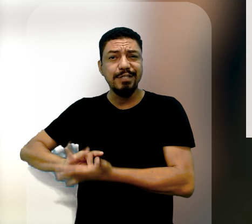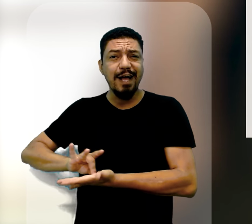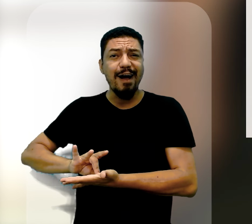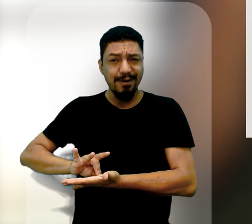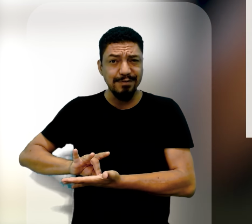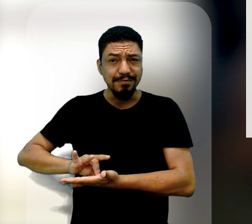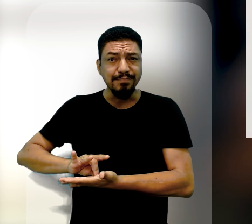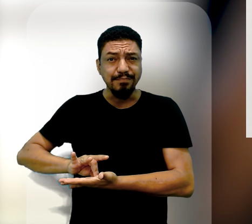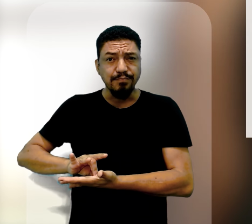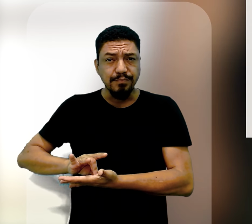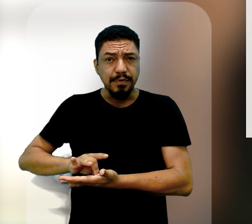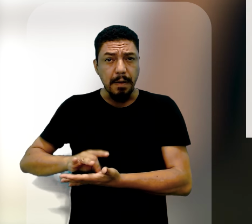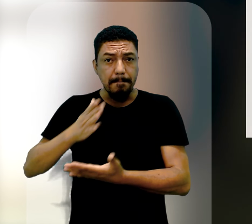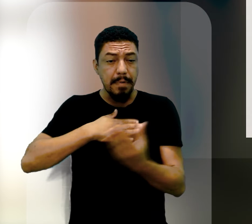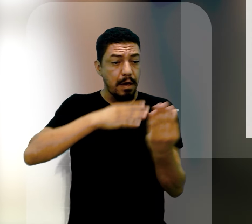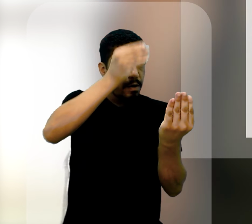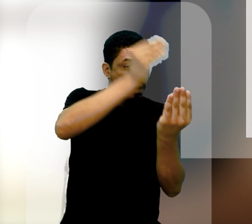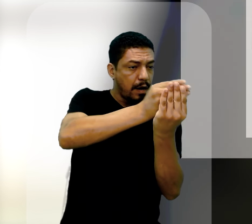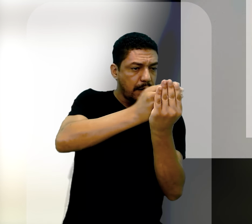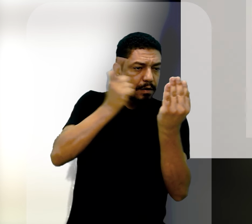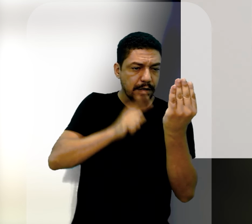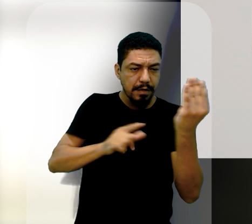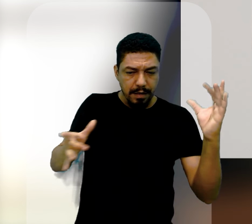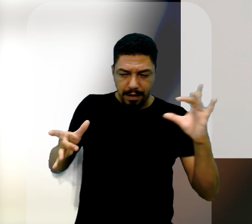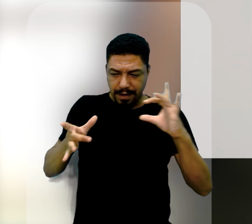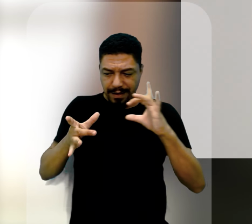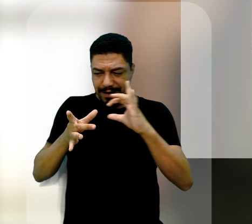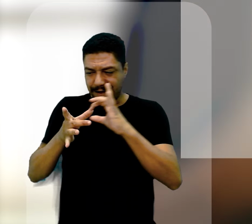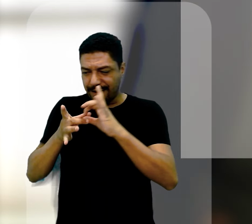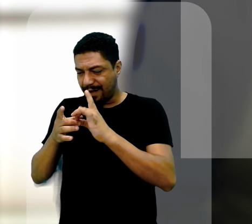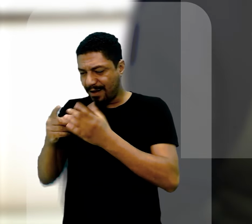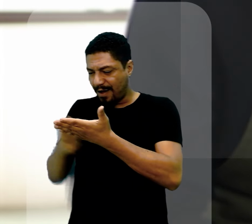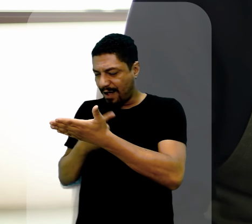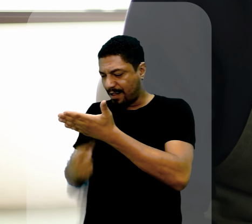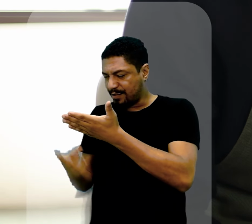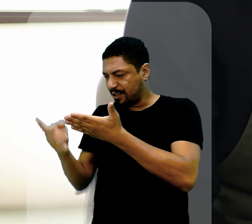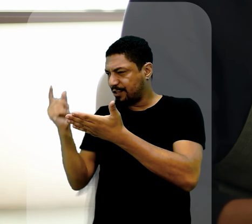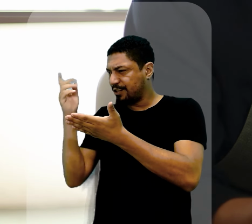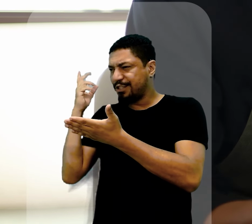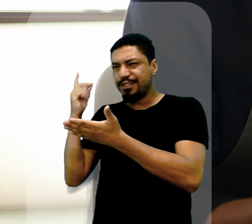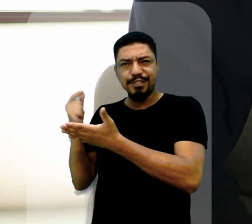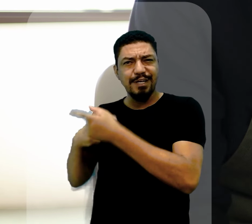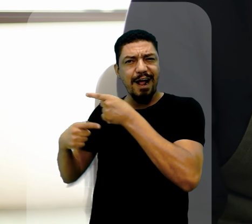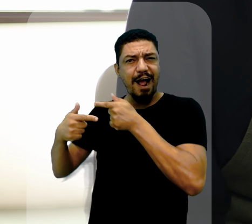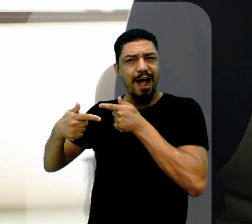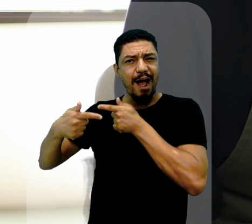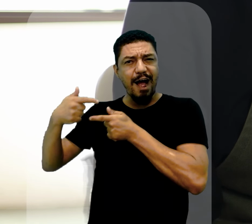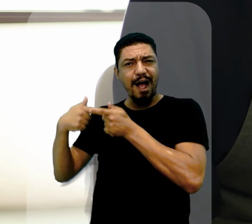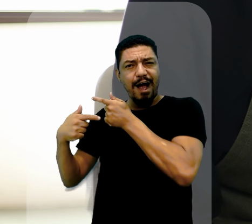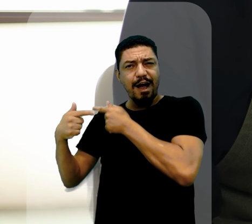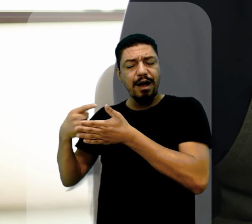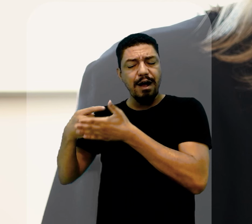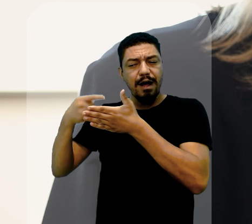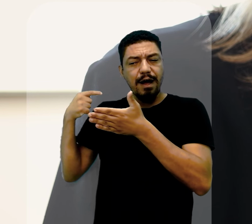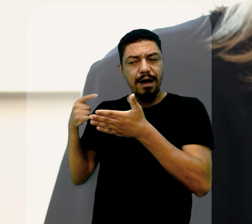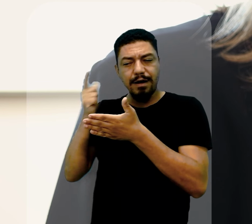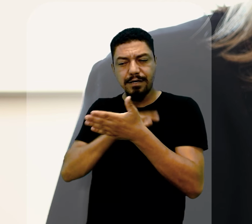dos meus arquivos, conversando com esse arquivo mais antigo e de uma ancestralidade que então eu começo a